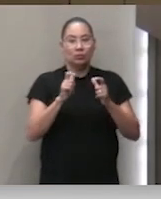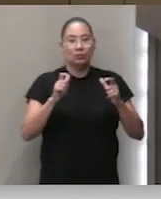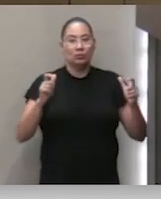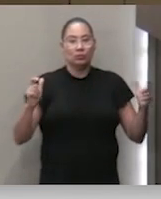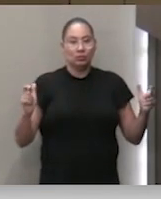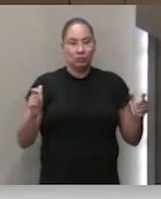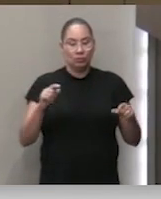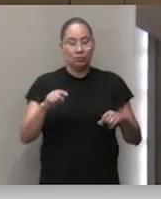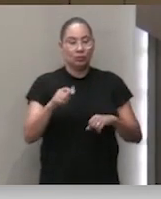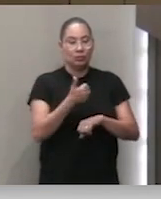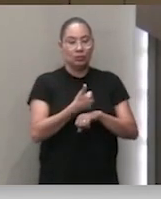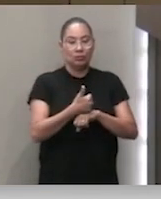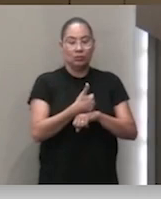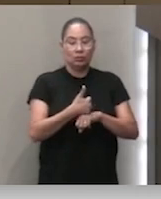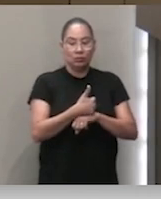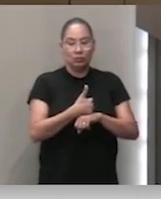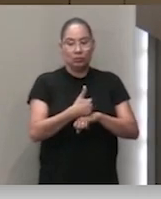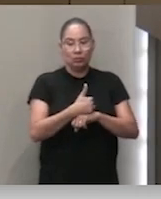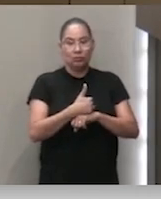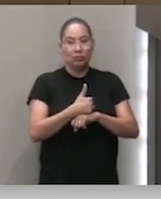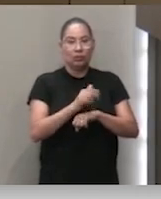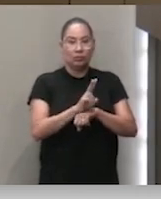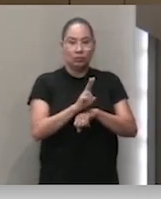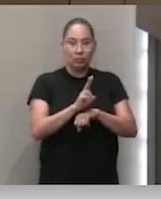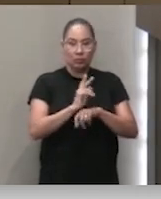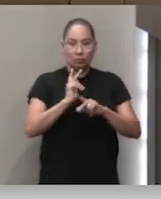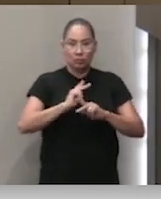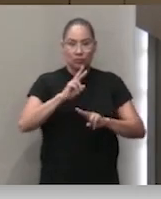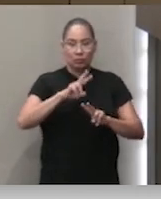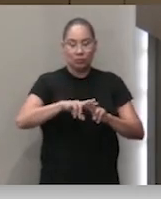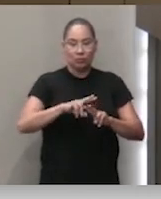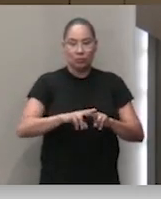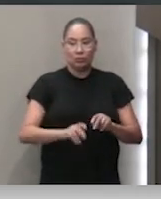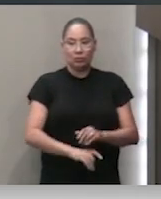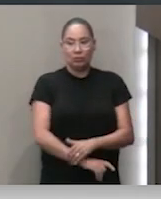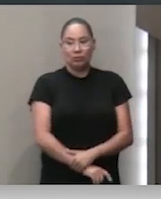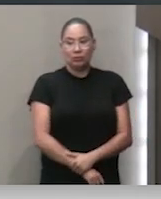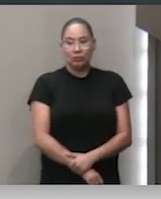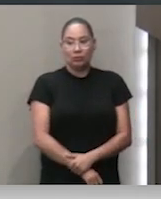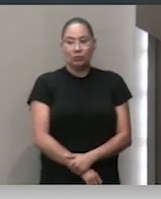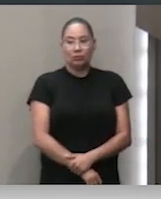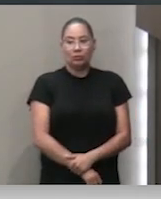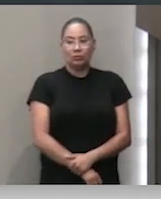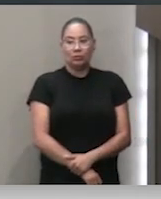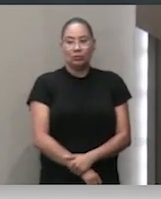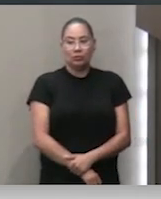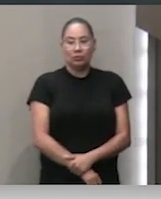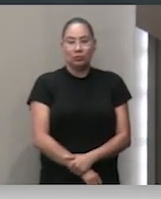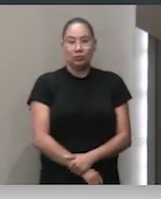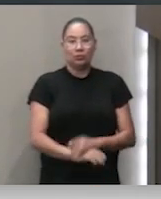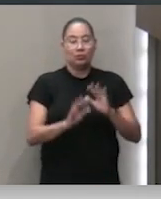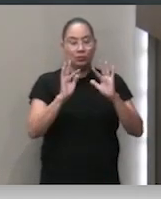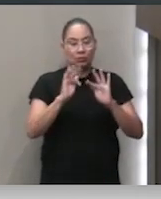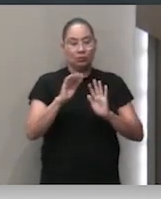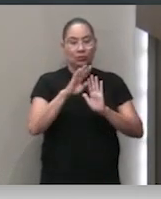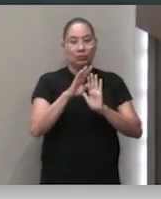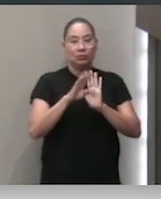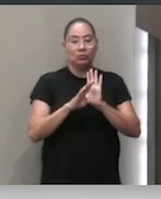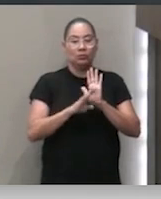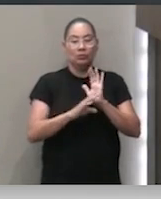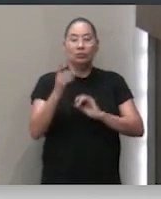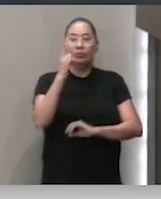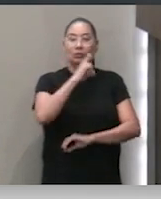desses profissionais aí que cuidam das nossas coisinhas queridas lá dentro. Encerrada, então, a ordem do dia,